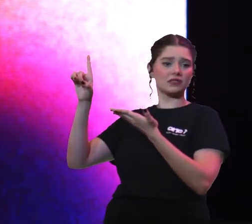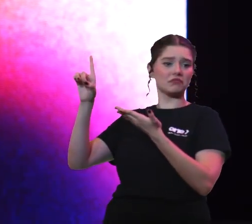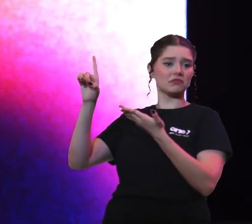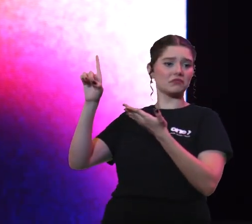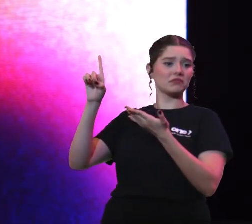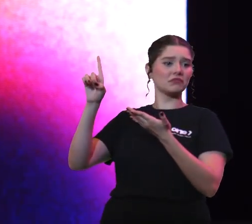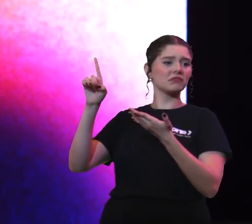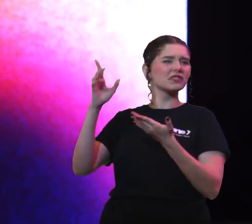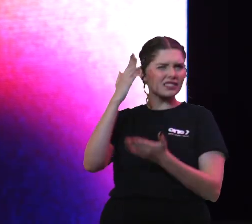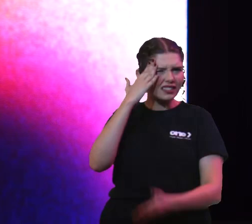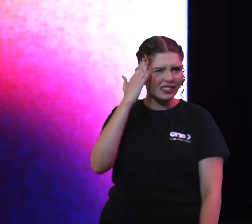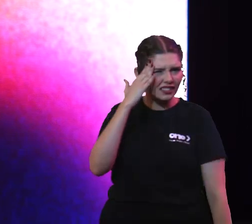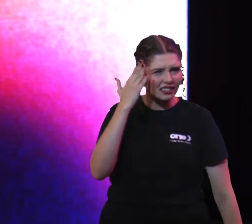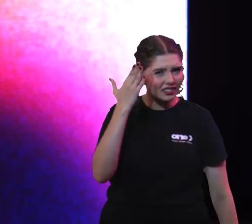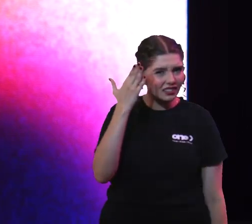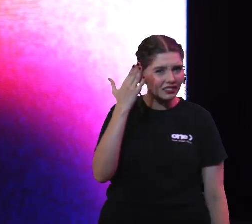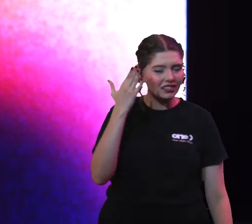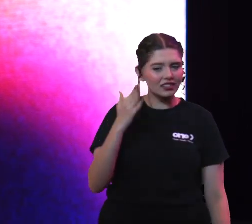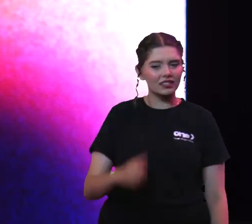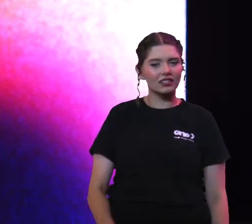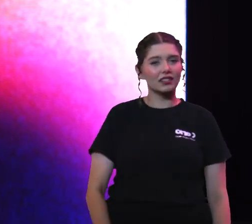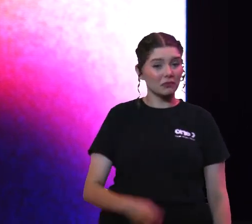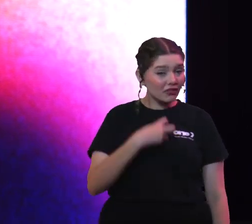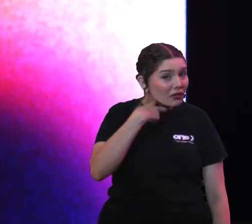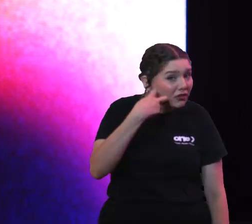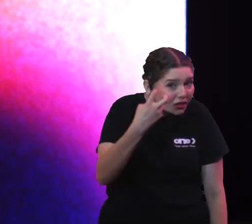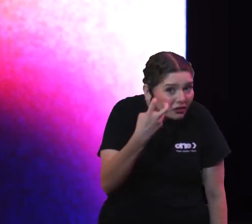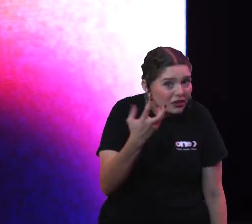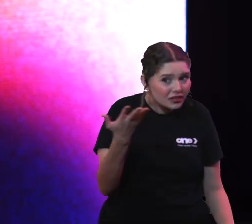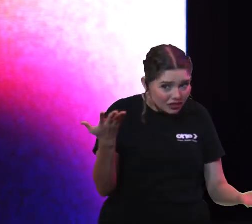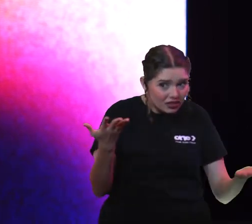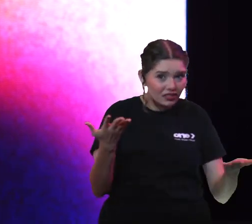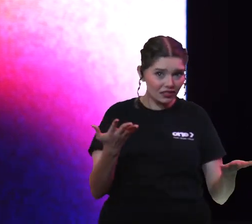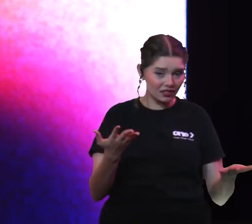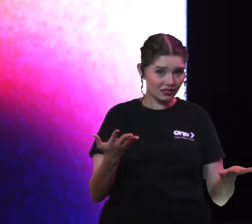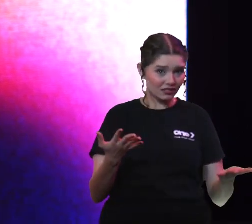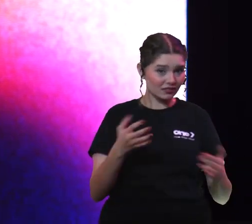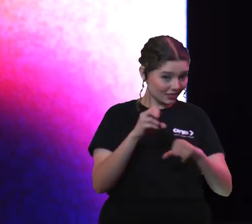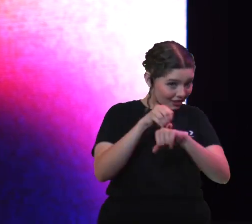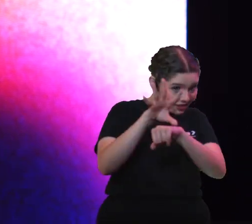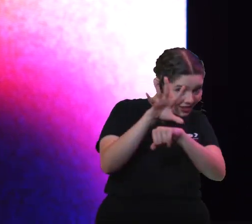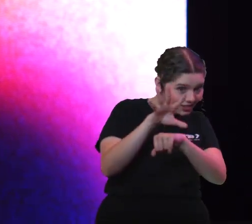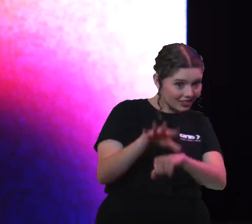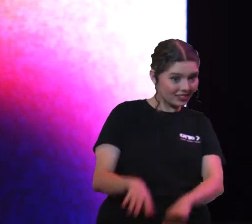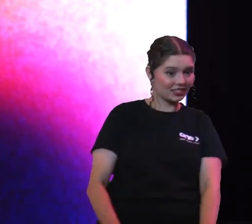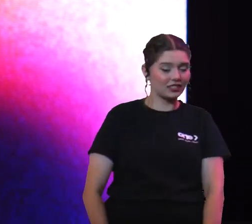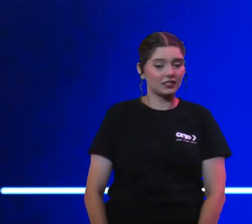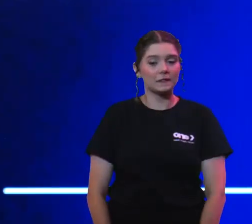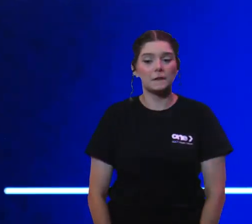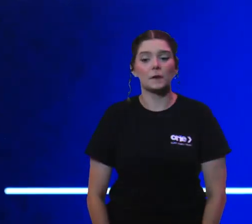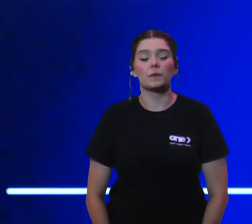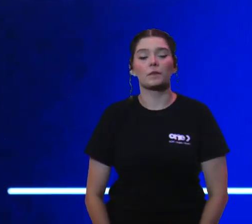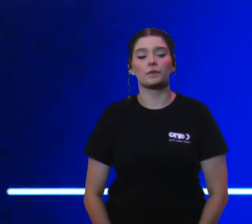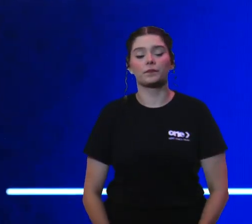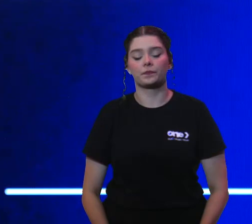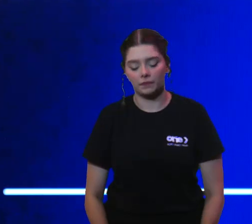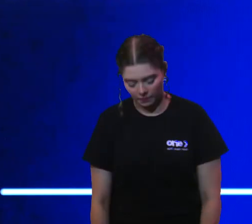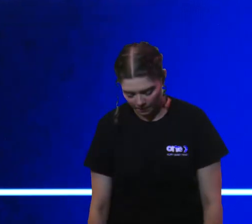falando? É para constranger mesmo, tá? Fica a dica. Mas olha